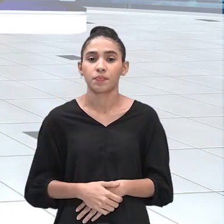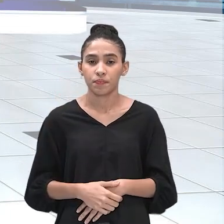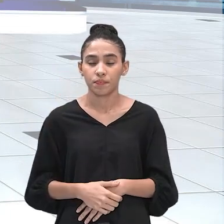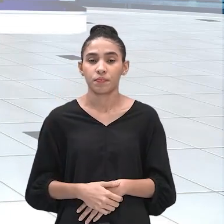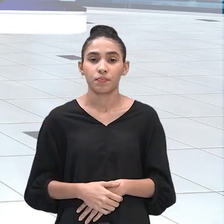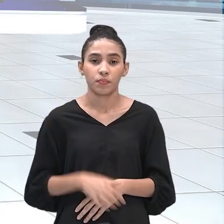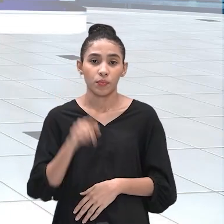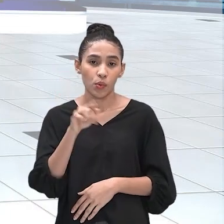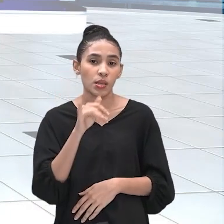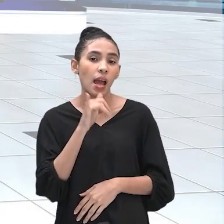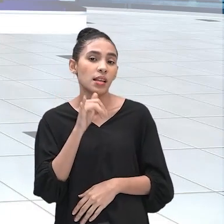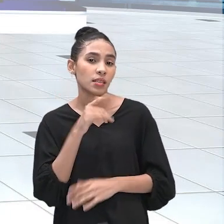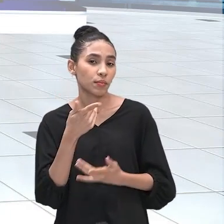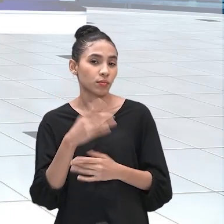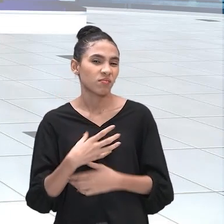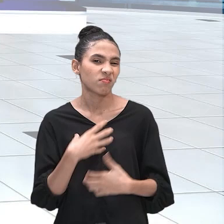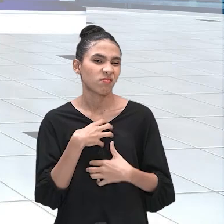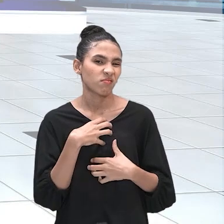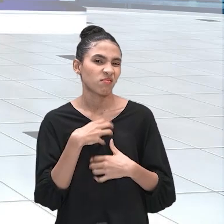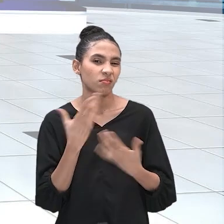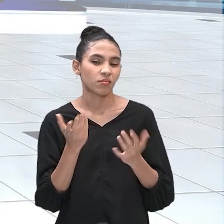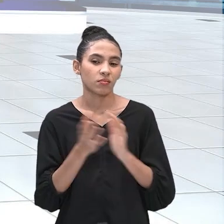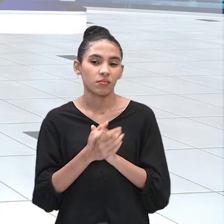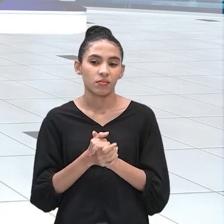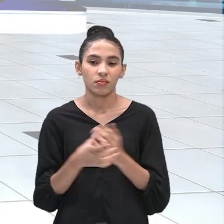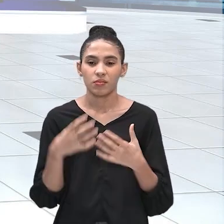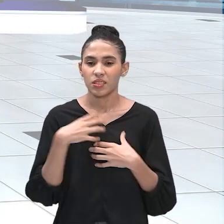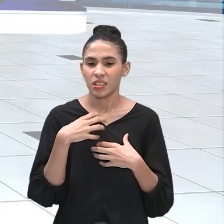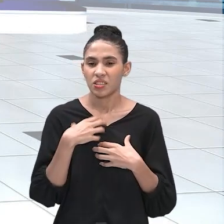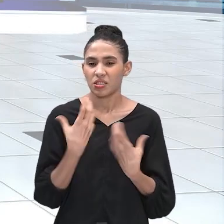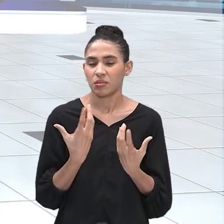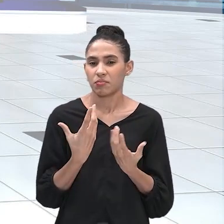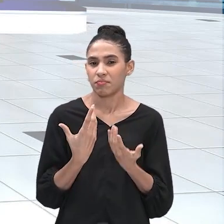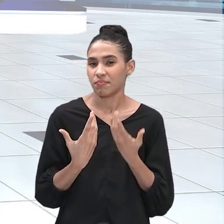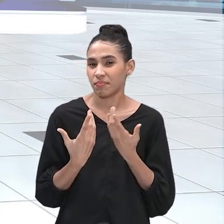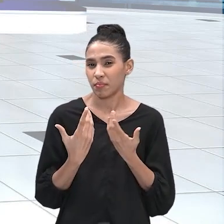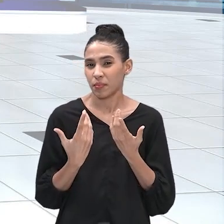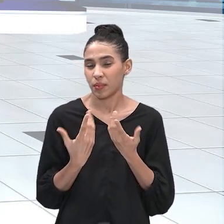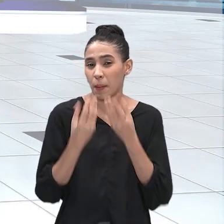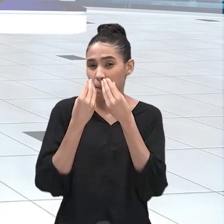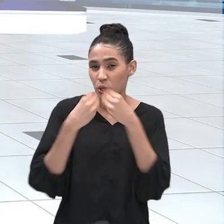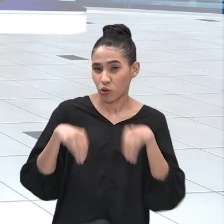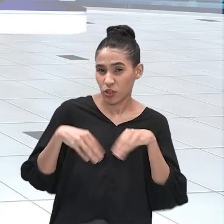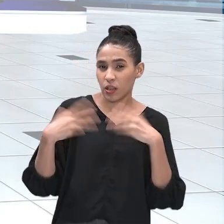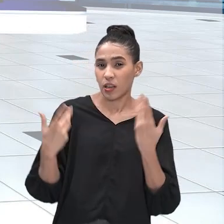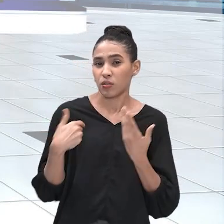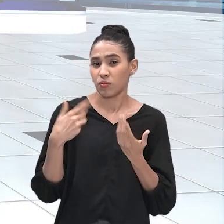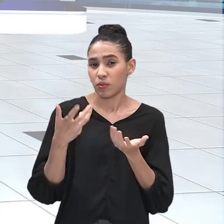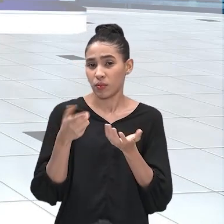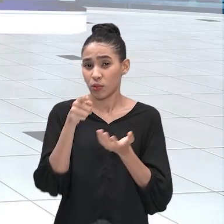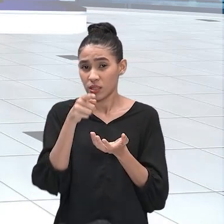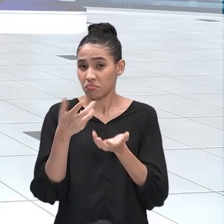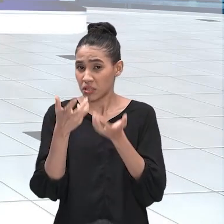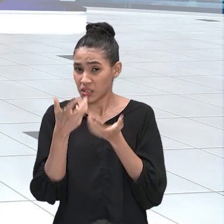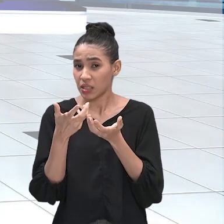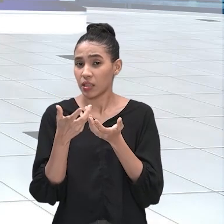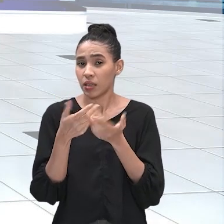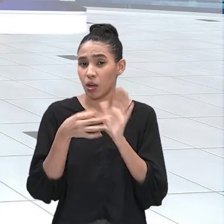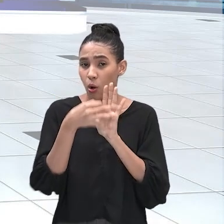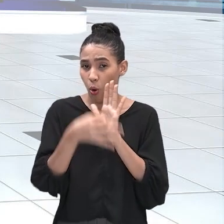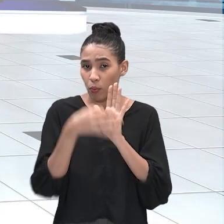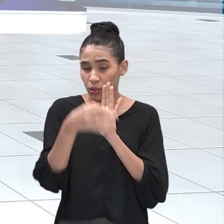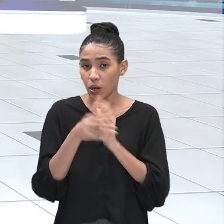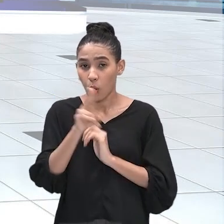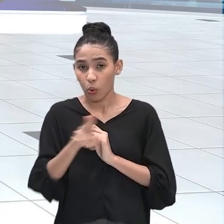Então, quando você estiver aí se sentir lesado por alguma situação e você quiser argumentar, utilize a carta